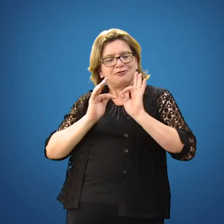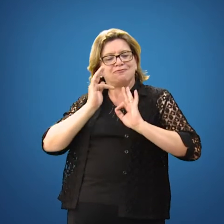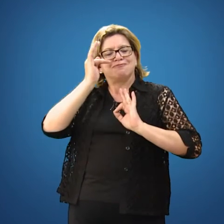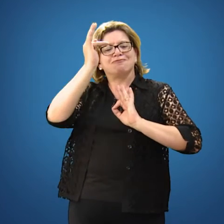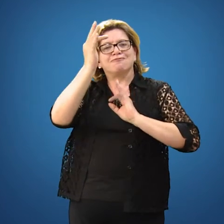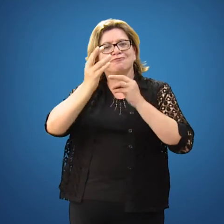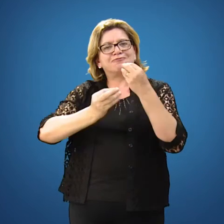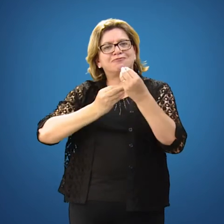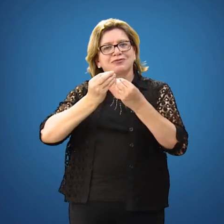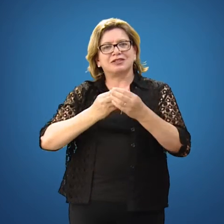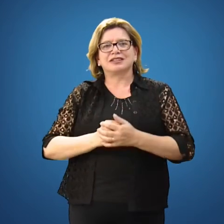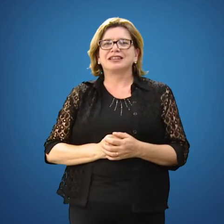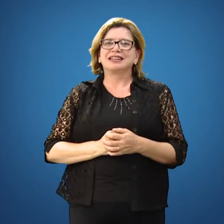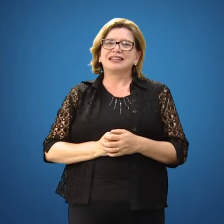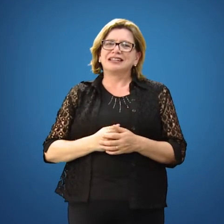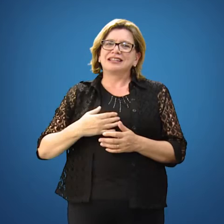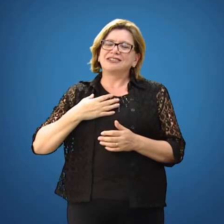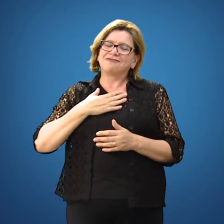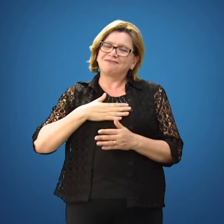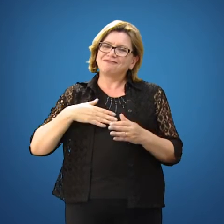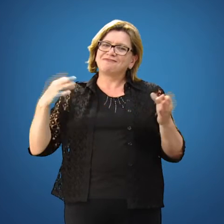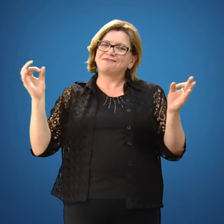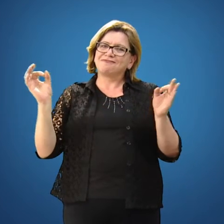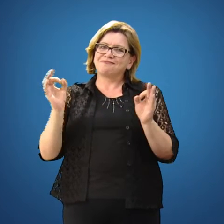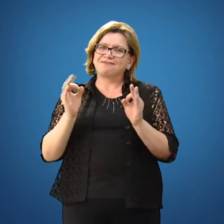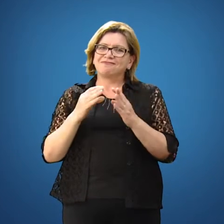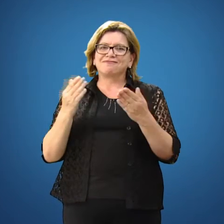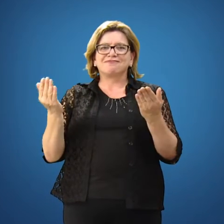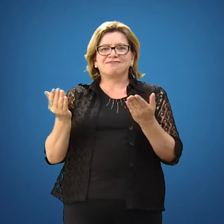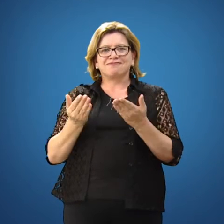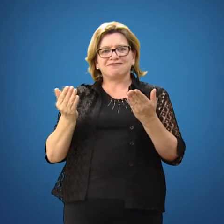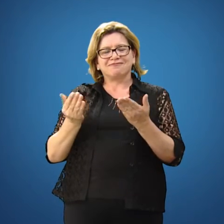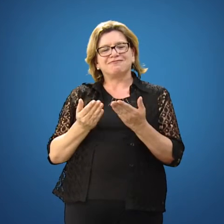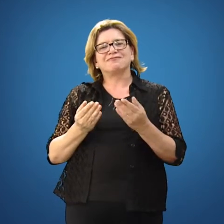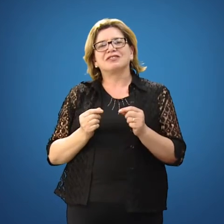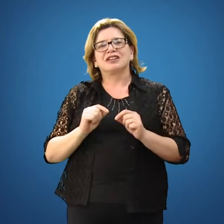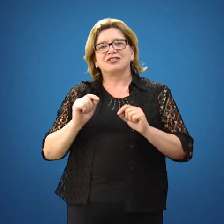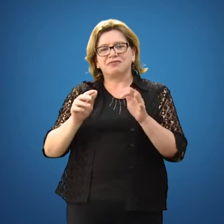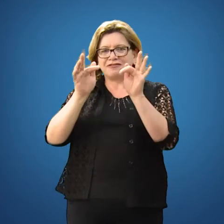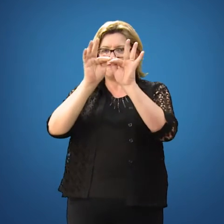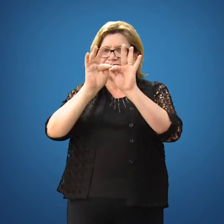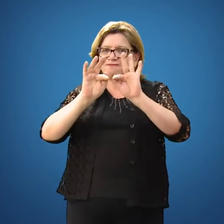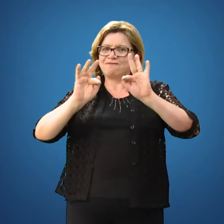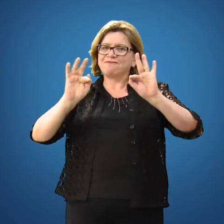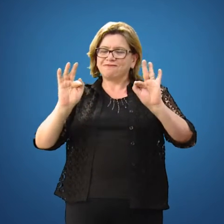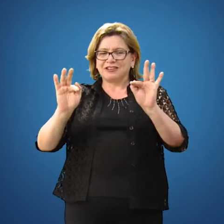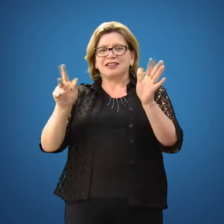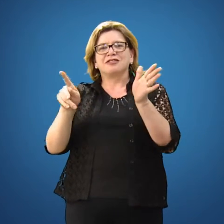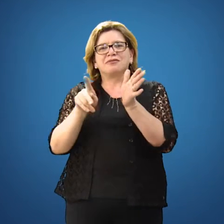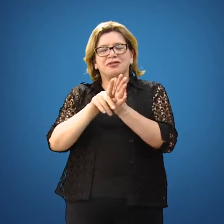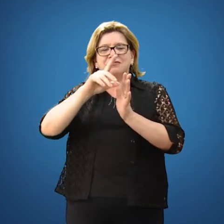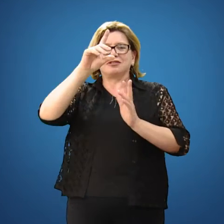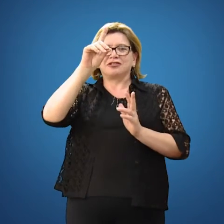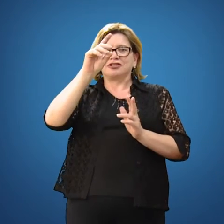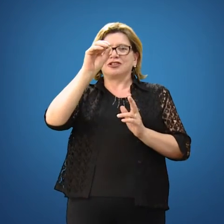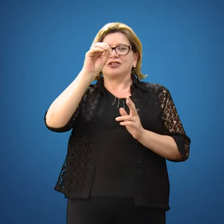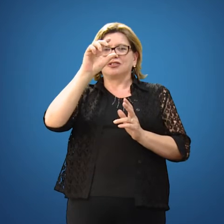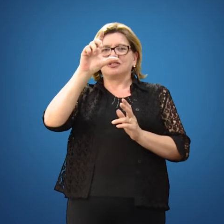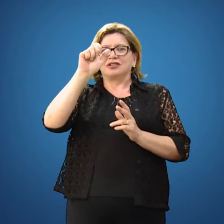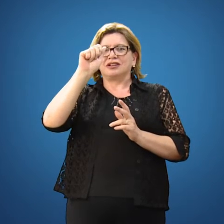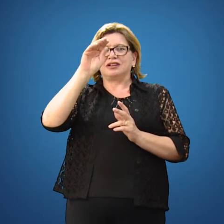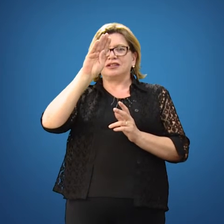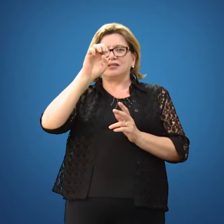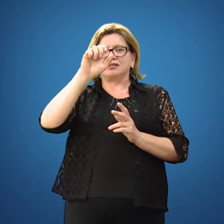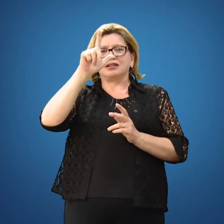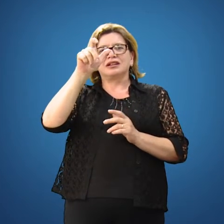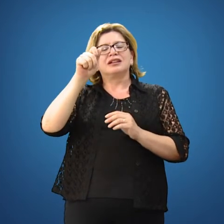sonho. Então, eu gostaria de concluir essa reflexão toda com uma frase de Fernando Dolabella, aonde ele